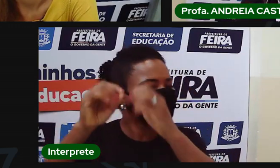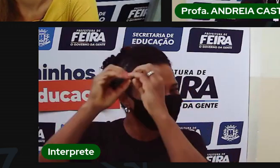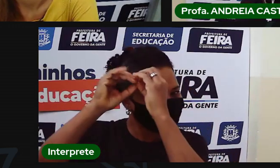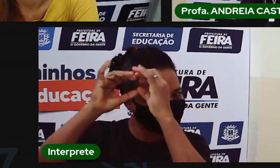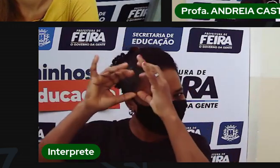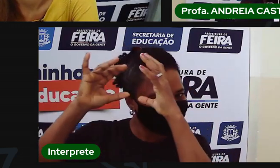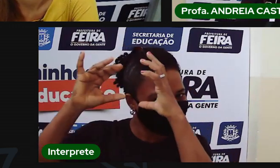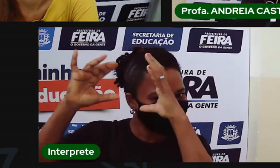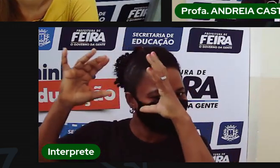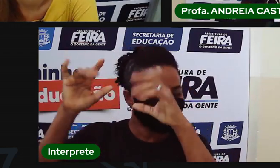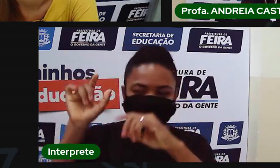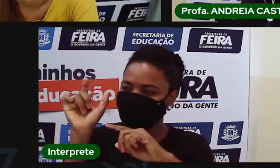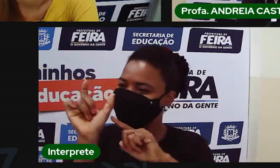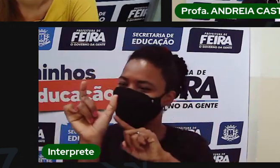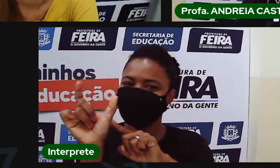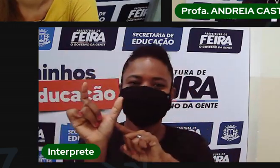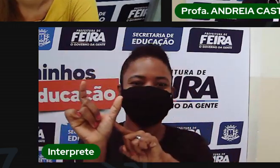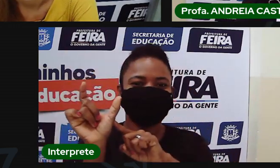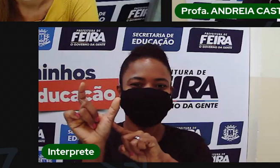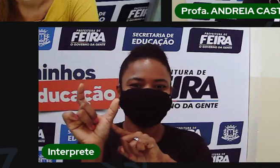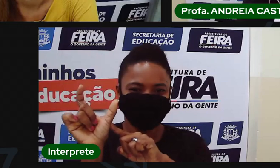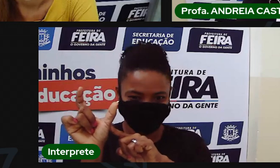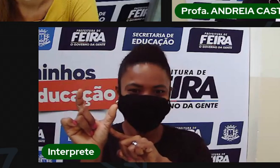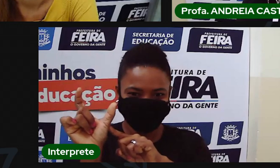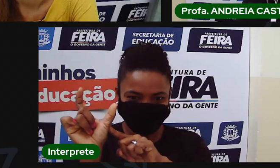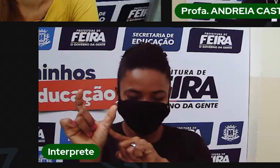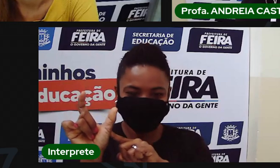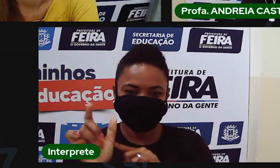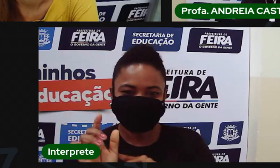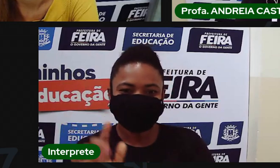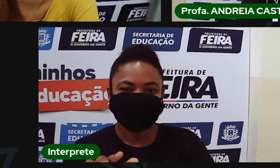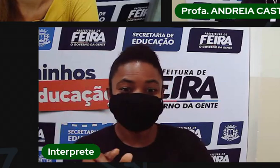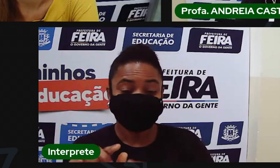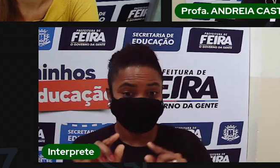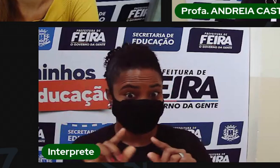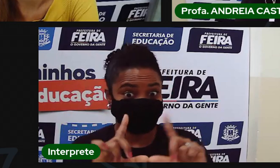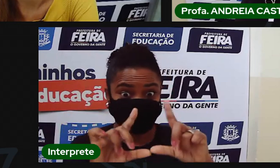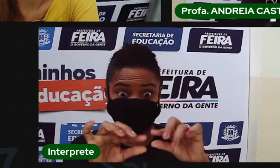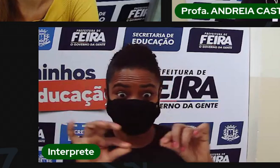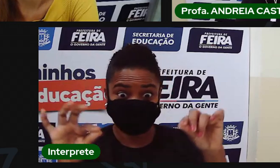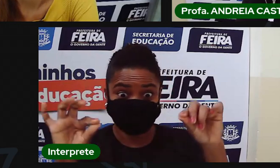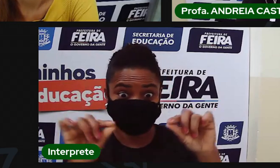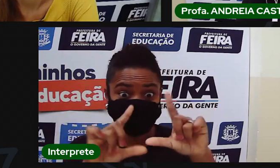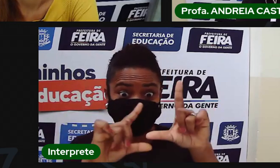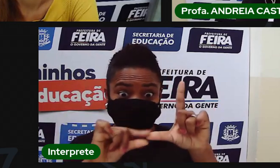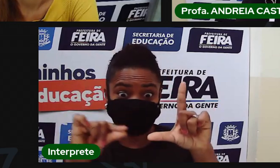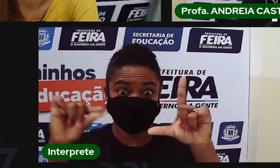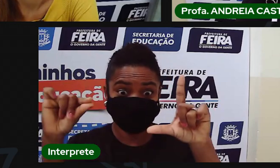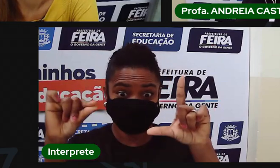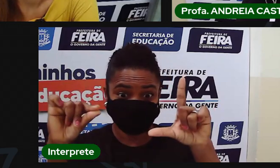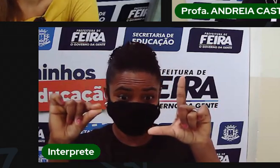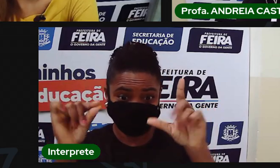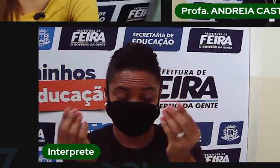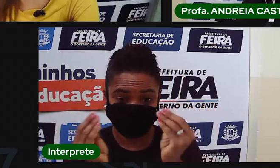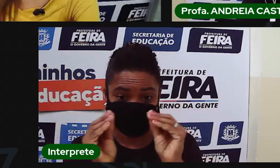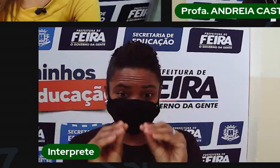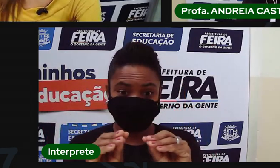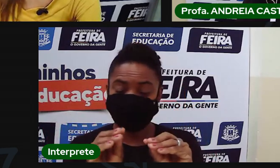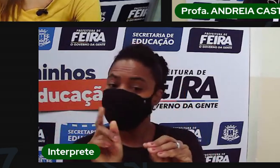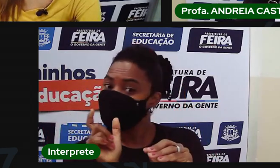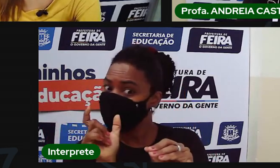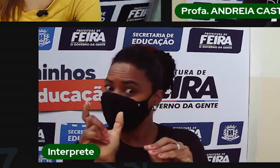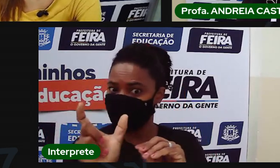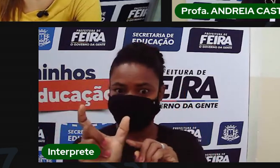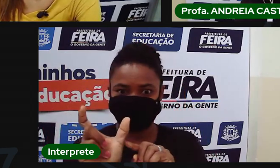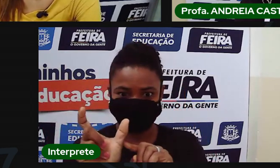né? Apenas uma palavra, e vocês vão clicar nesse link aí, o pessoal do Nutec vai disponibilizar o link. Quem não conseguir